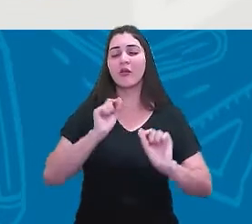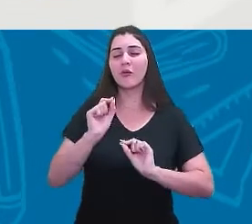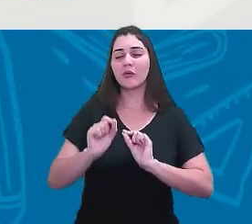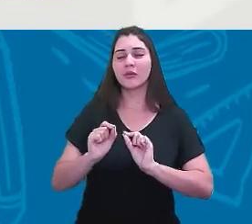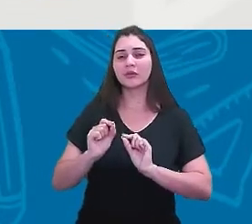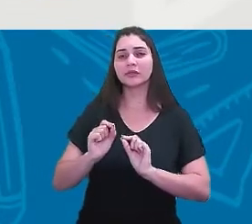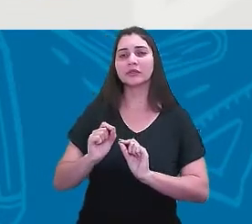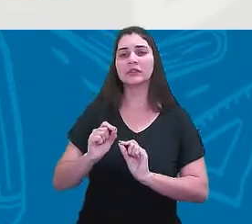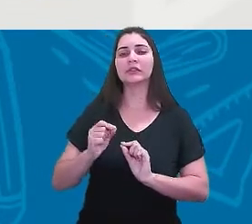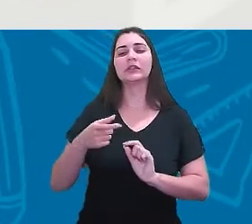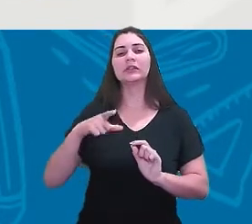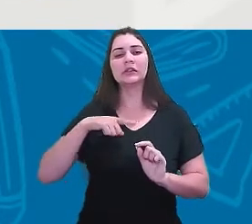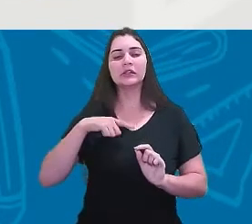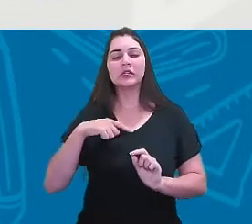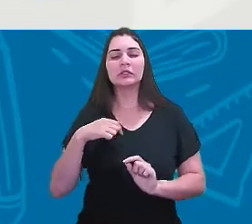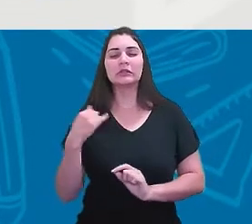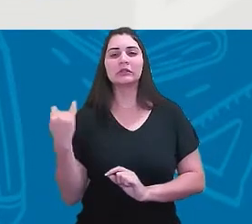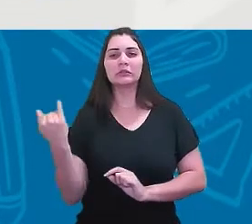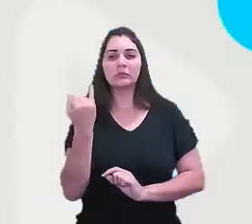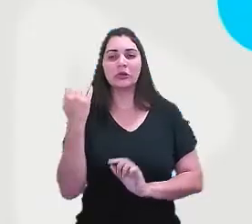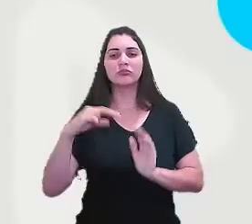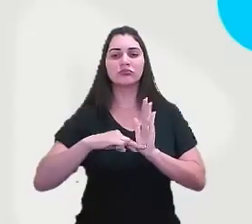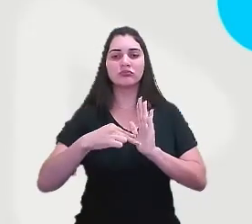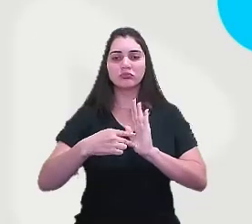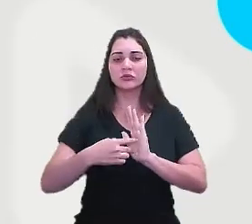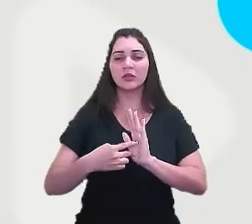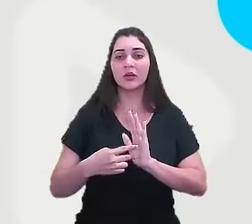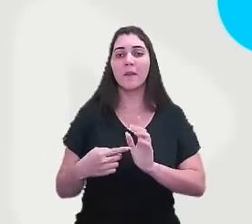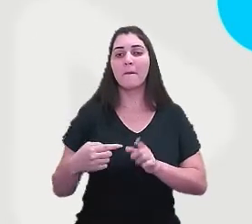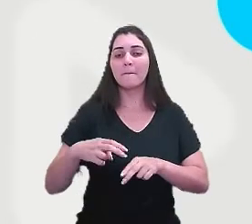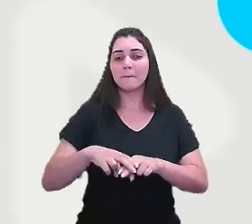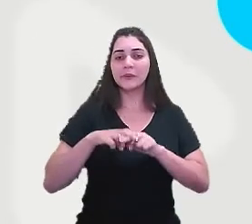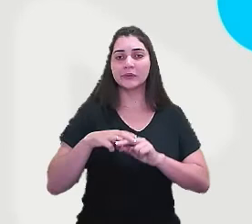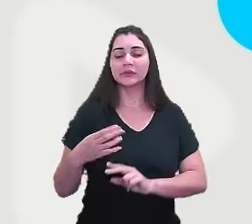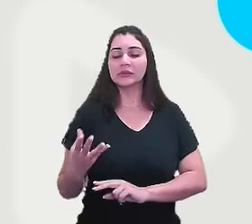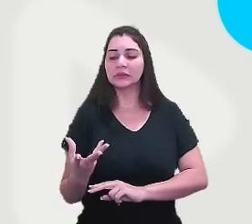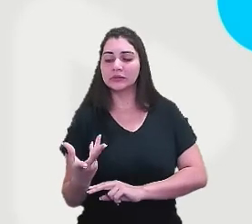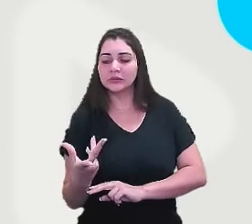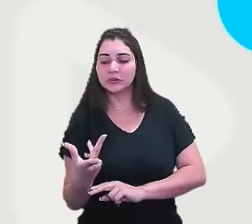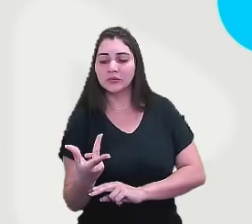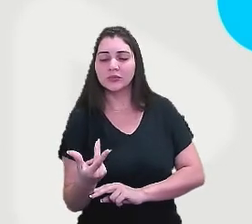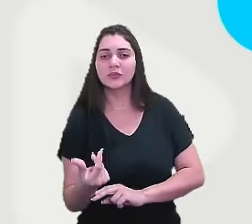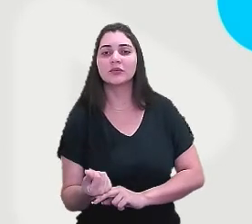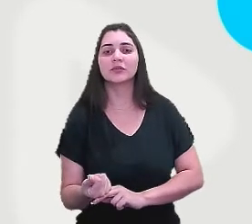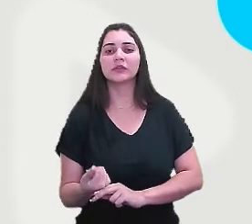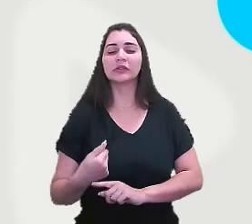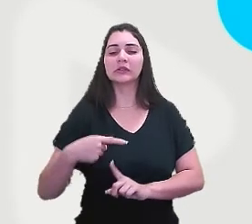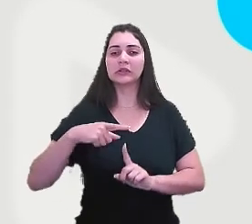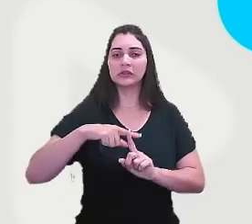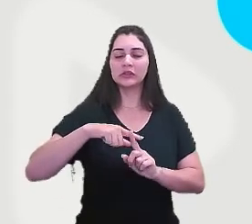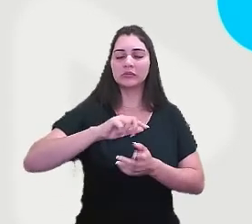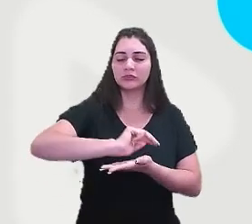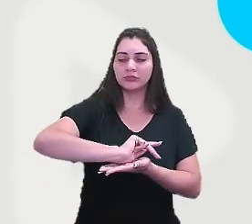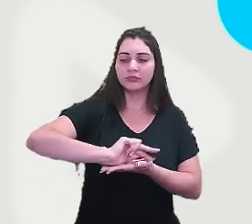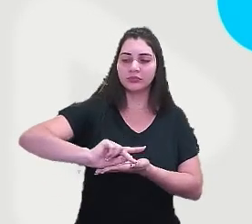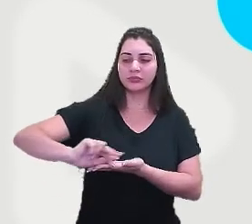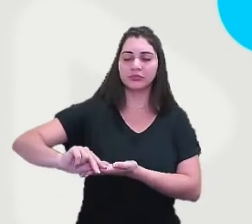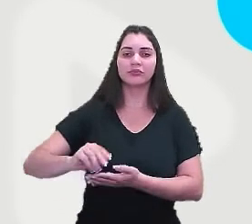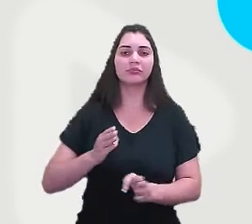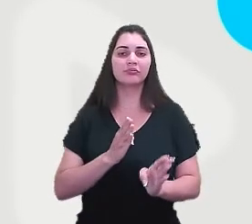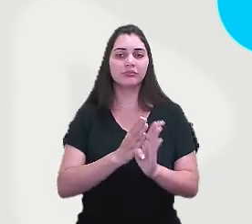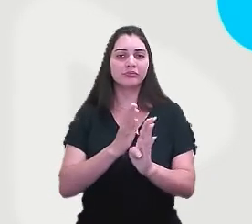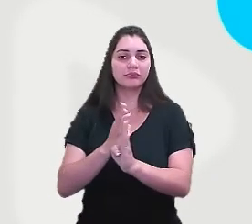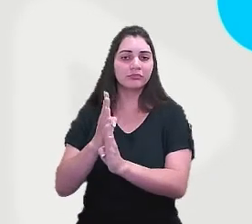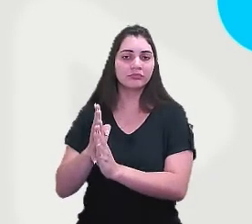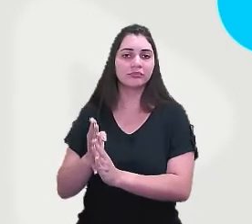bem simbólica aqui da Mata Atlântica, né? Pela quantidade, né, de espécimes que a gente vai estar encontrando,